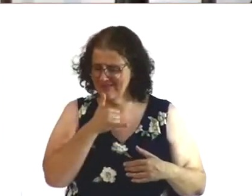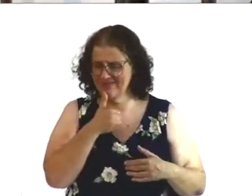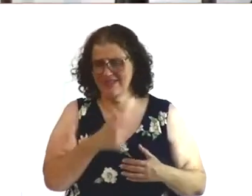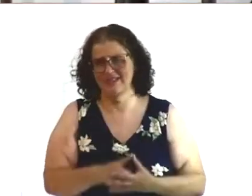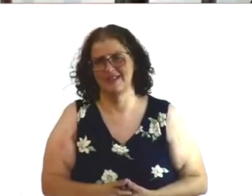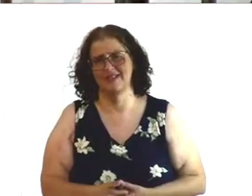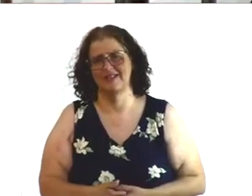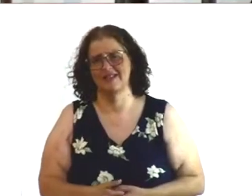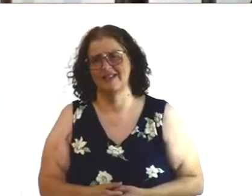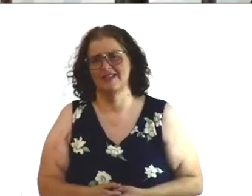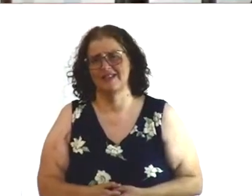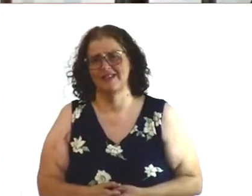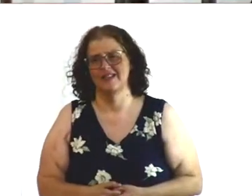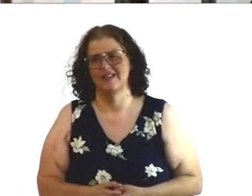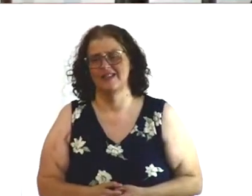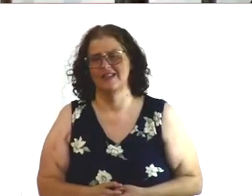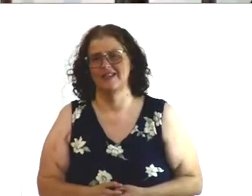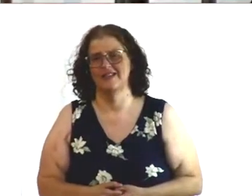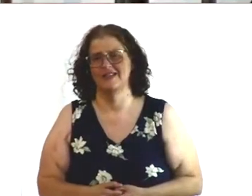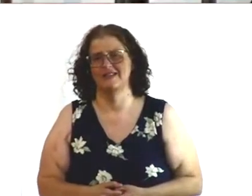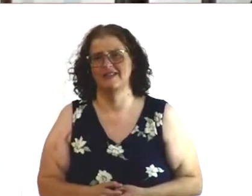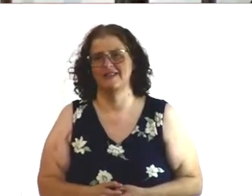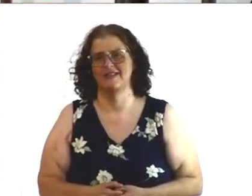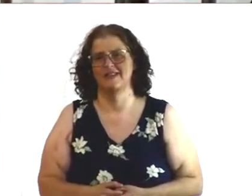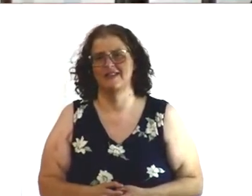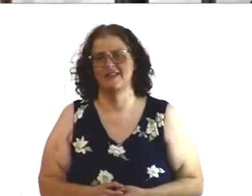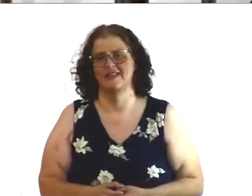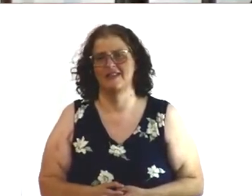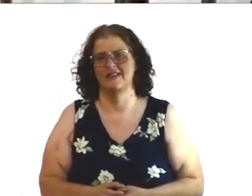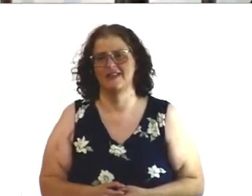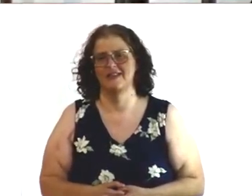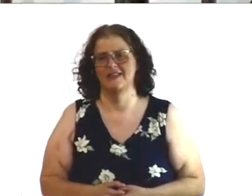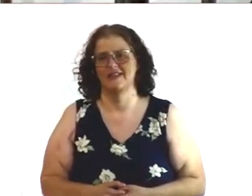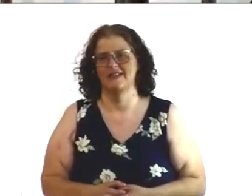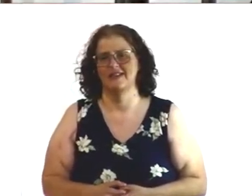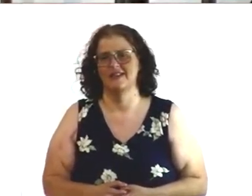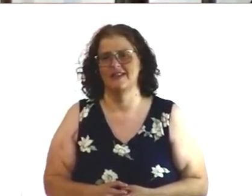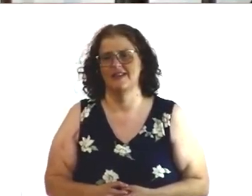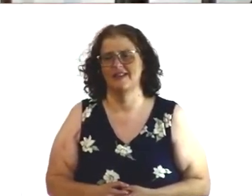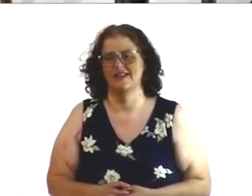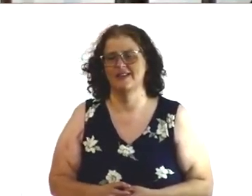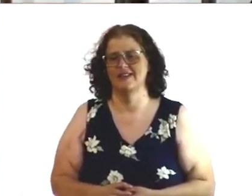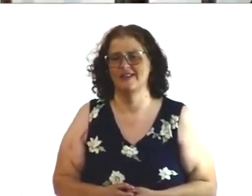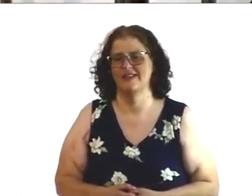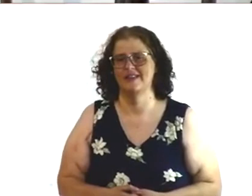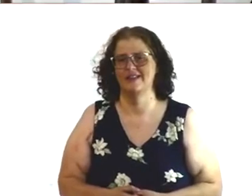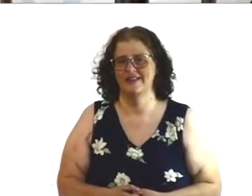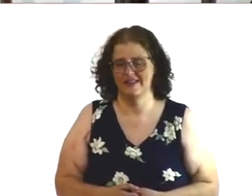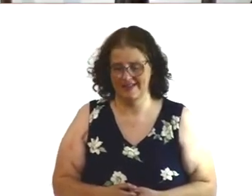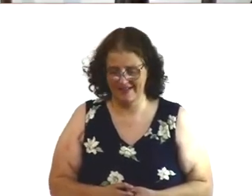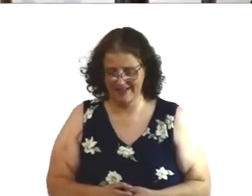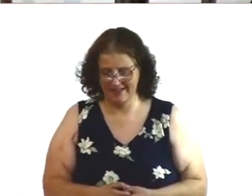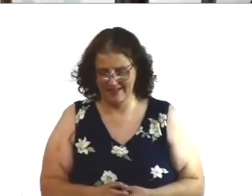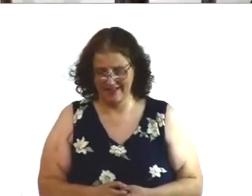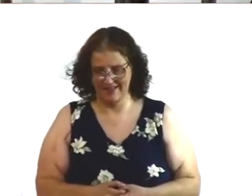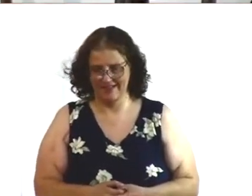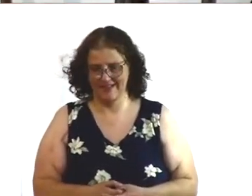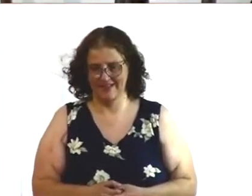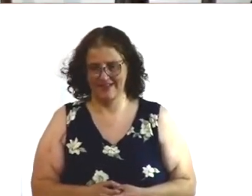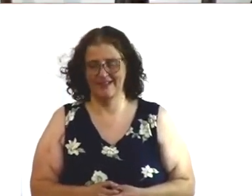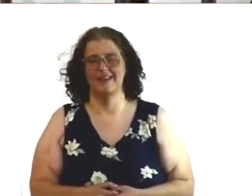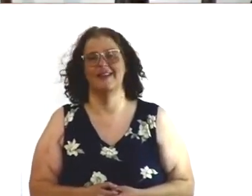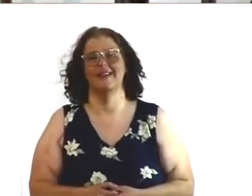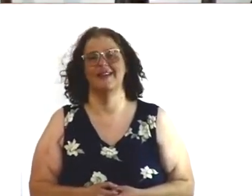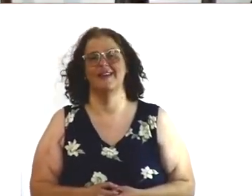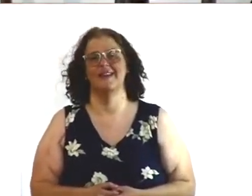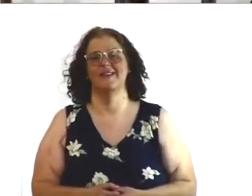a se movimentar, e de repente as renas começam a voar para entregar os presentes. Mas quem fez isso? Quem fez isso?